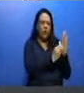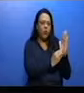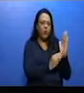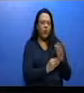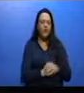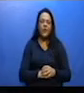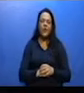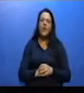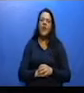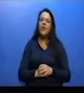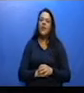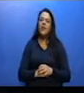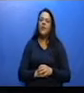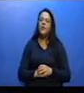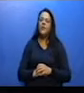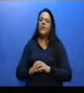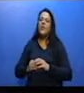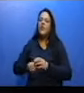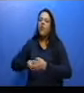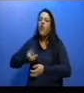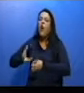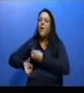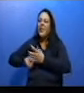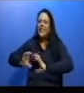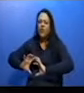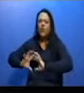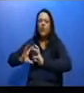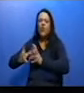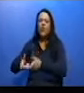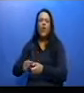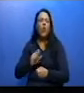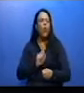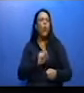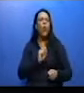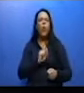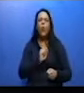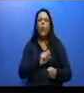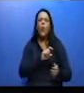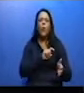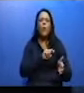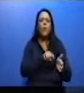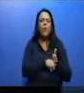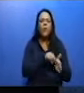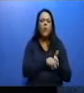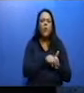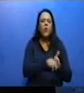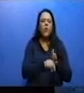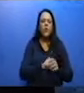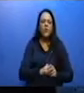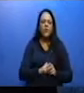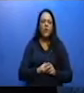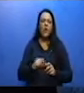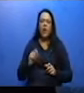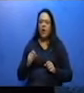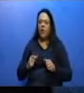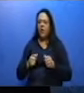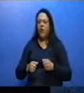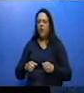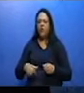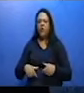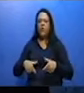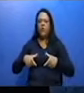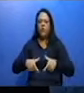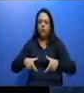Dados gerais, os aspectos gerais. O que eu posso pesquisar nisso daqui? Posso pesquisar sobre a área, o tamanho